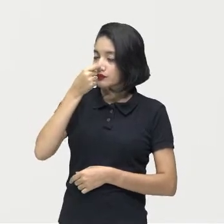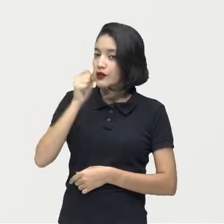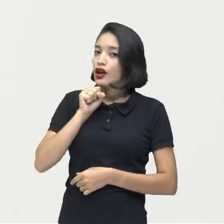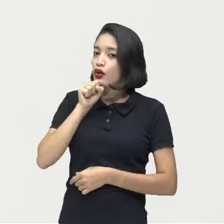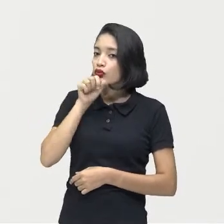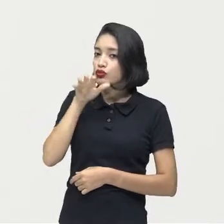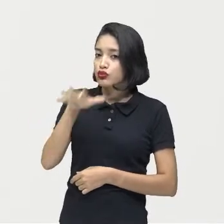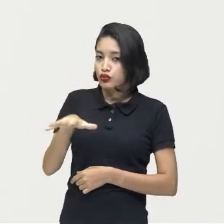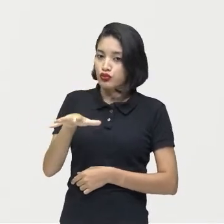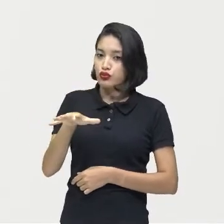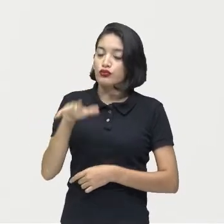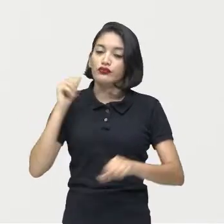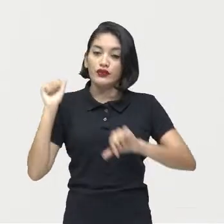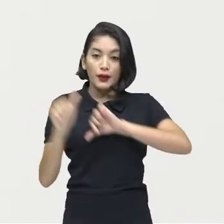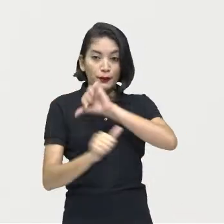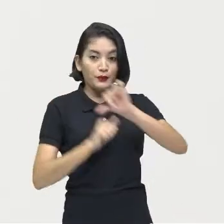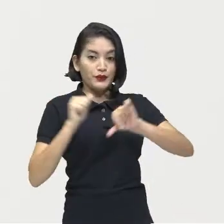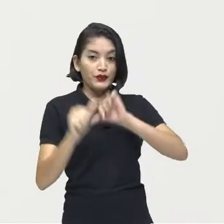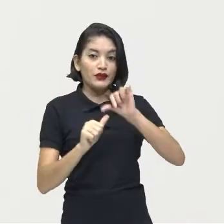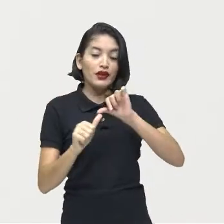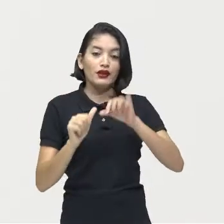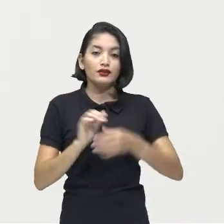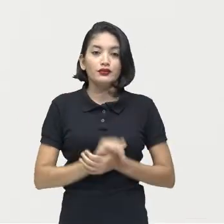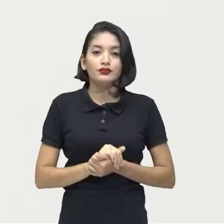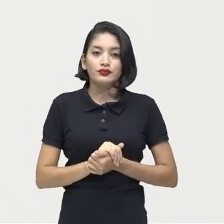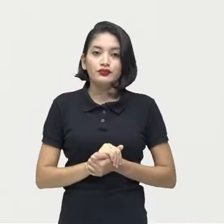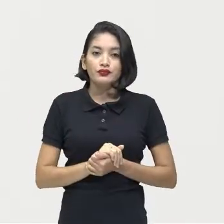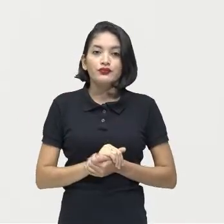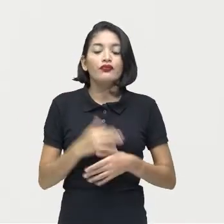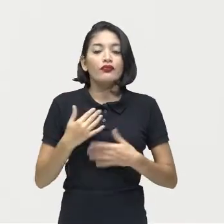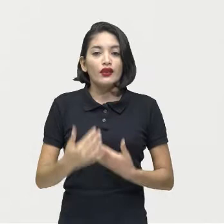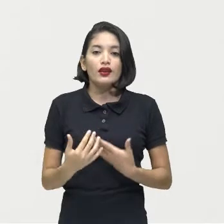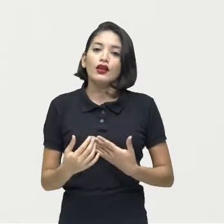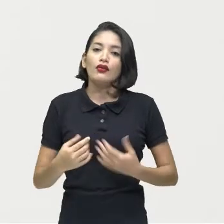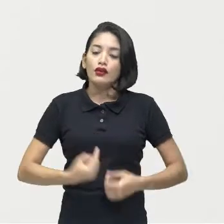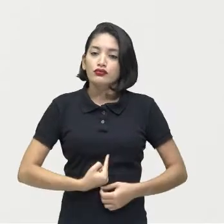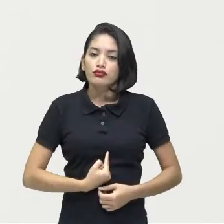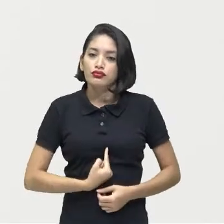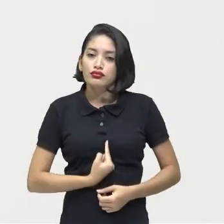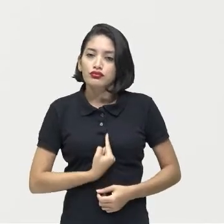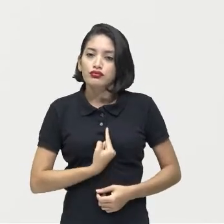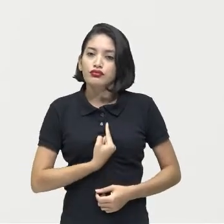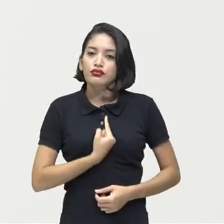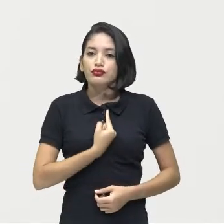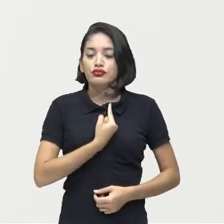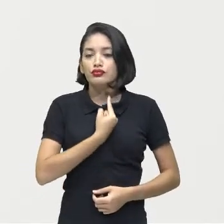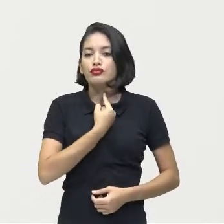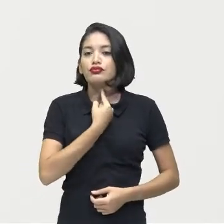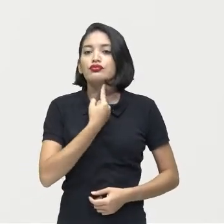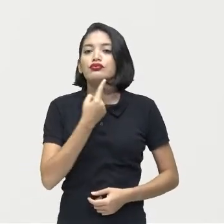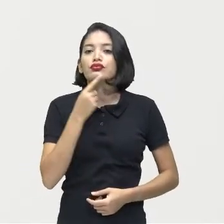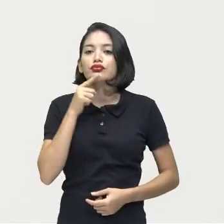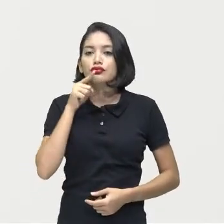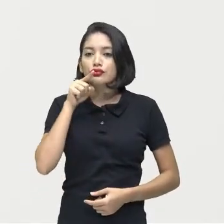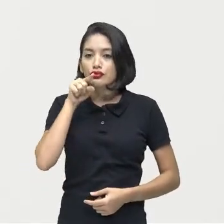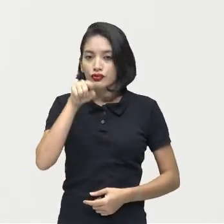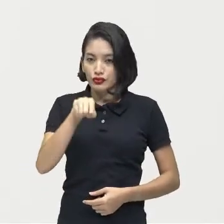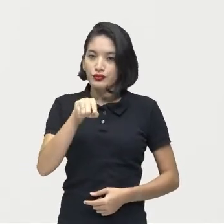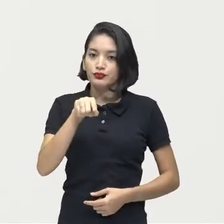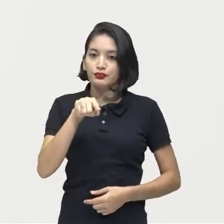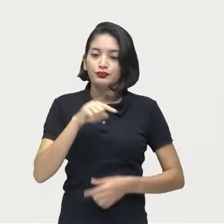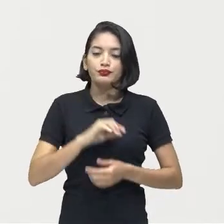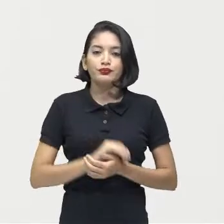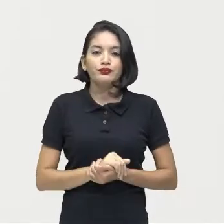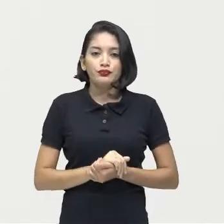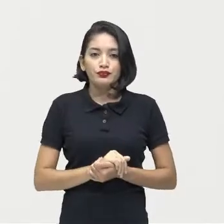na saída será o inverso, tá? Ele vem dos alvéolos pulmonares, bronquíolos, brônquios, traqueia e vai